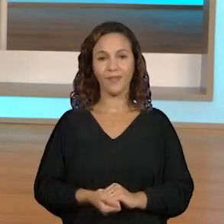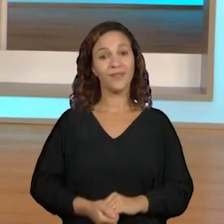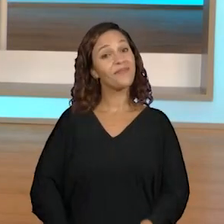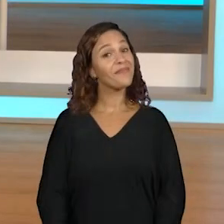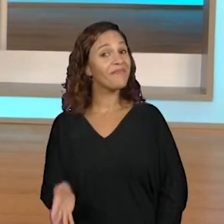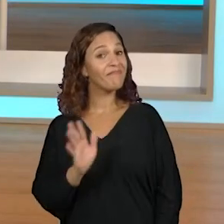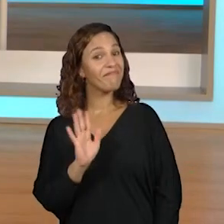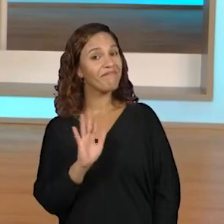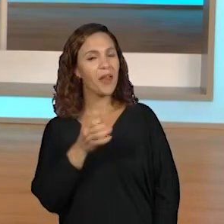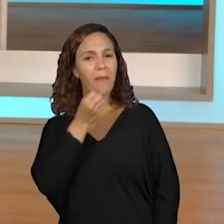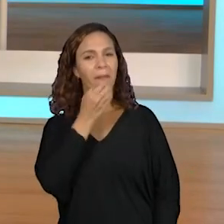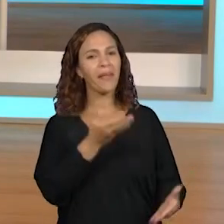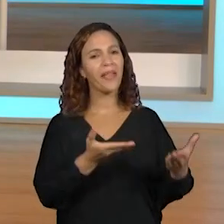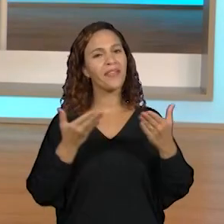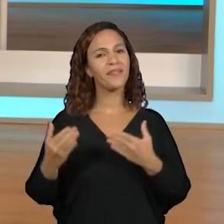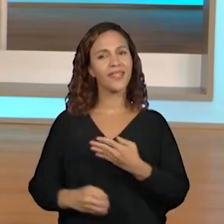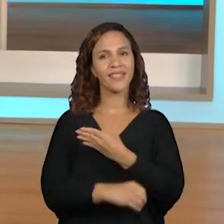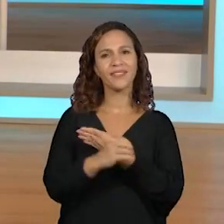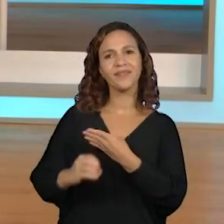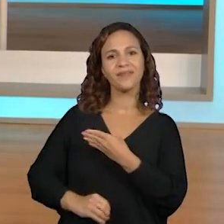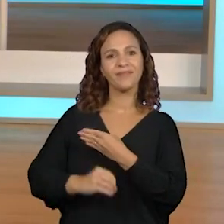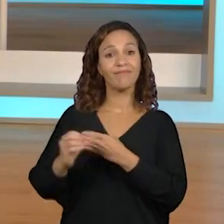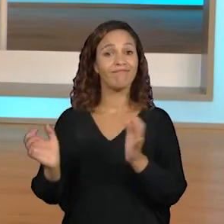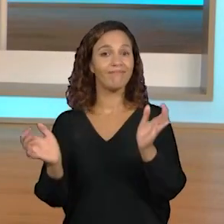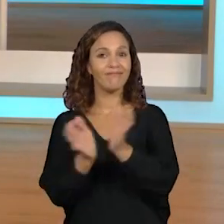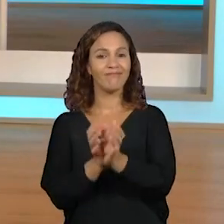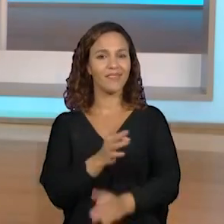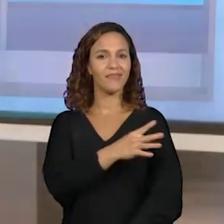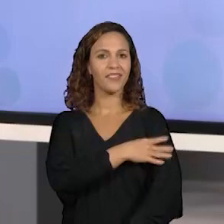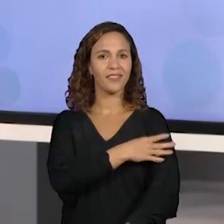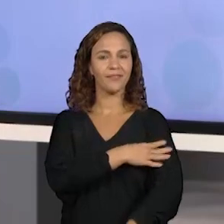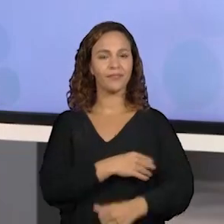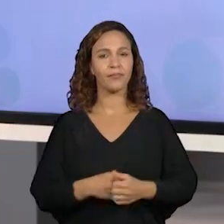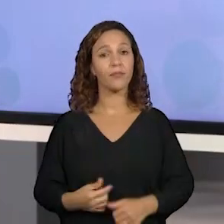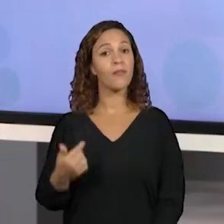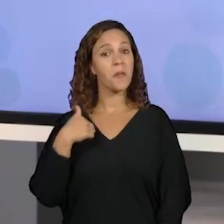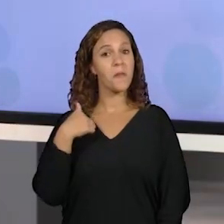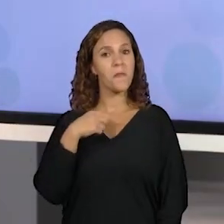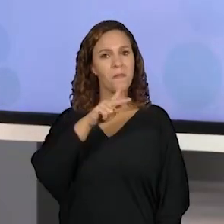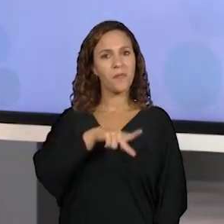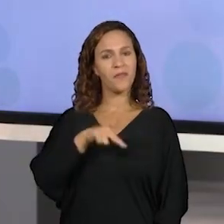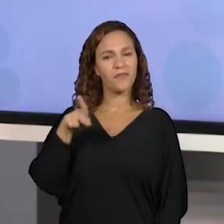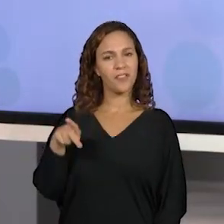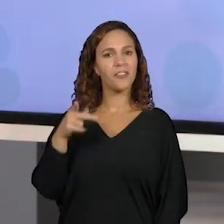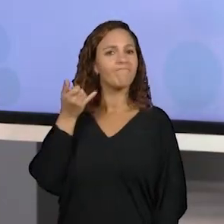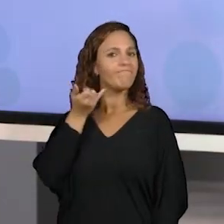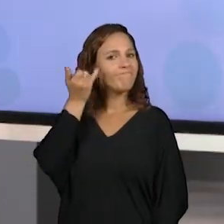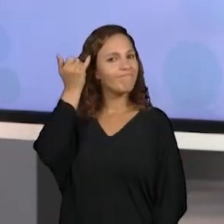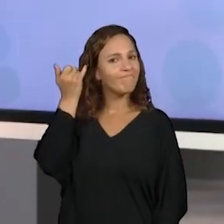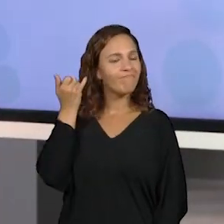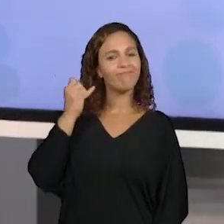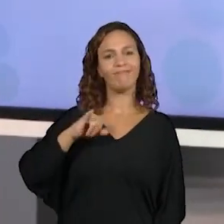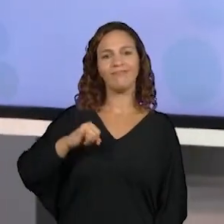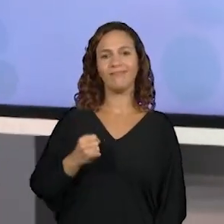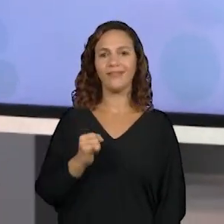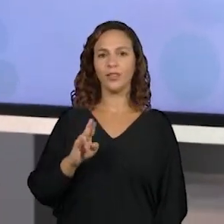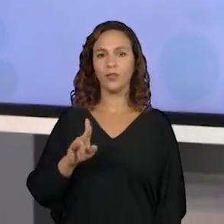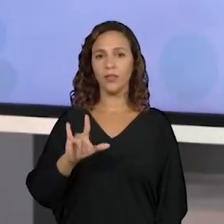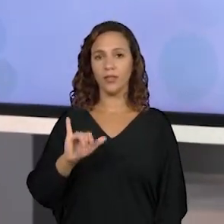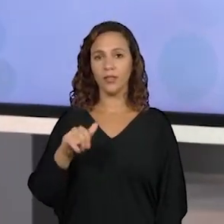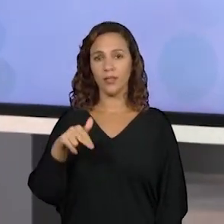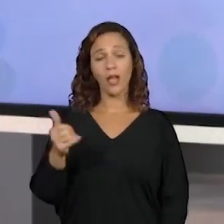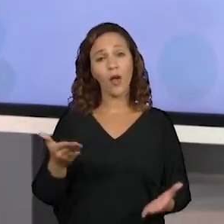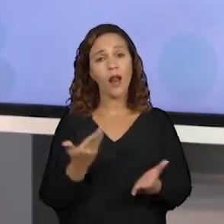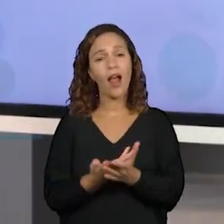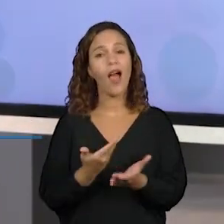olá bem-vindos ao centro de mídias Turminha do quarto ano eu sou a pro Juliana e a gente vai fazer aí uma aula